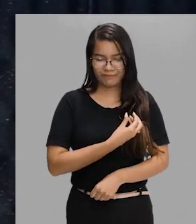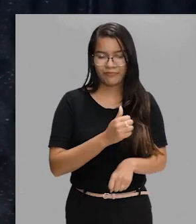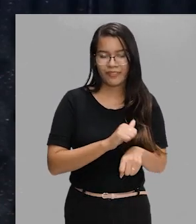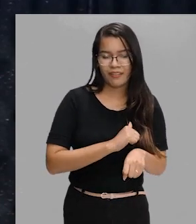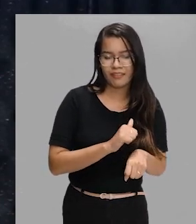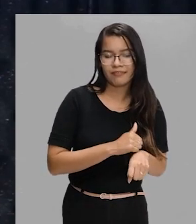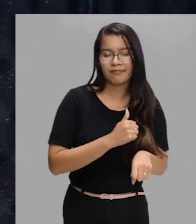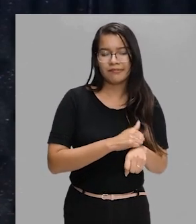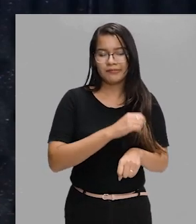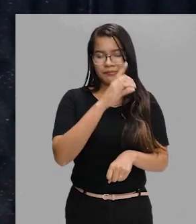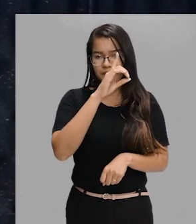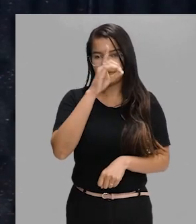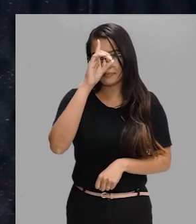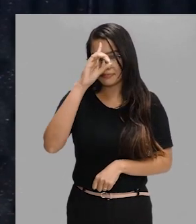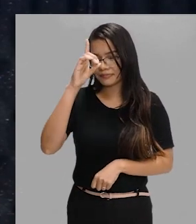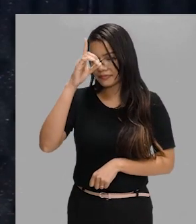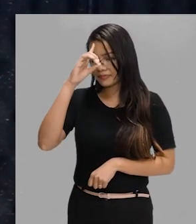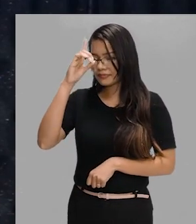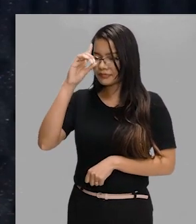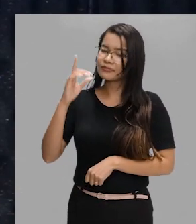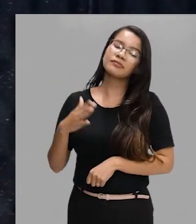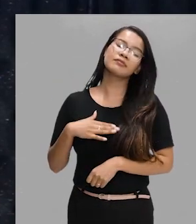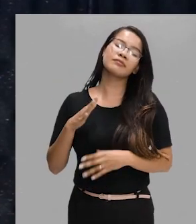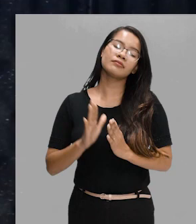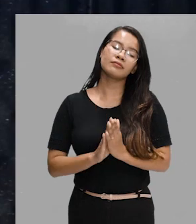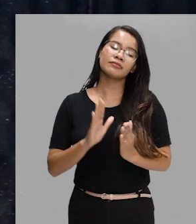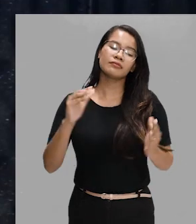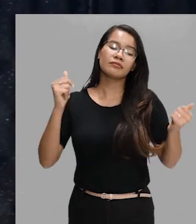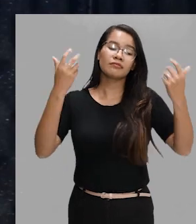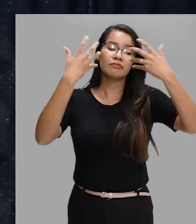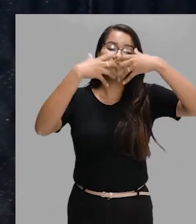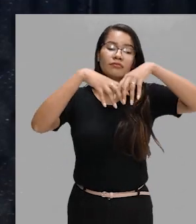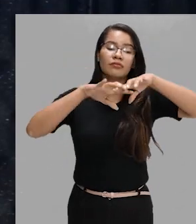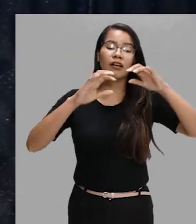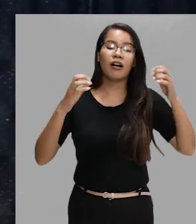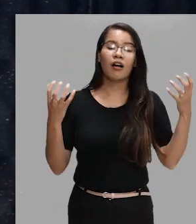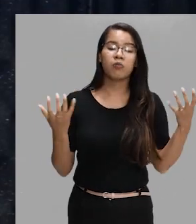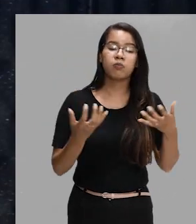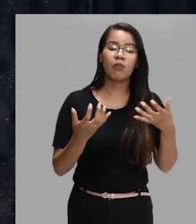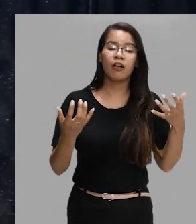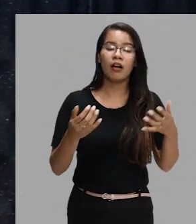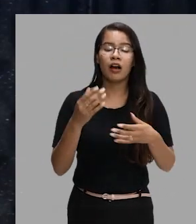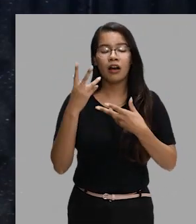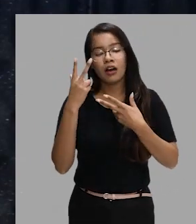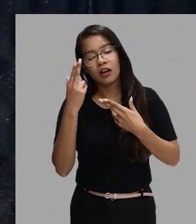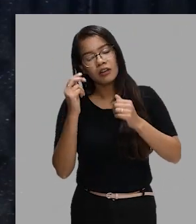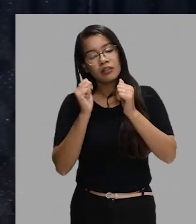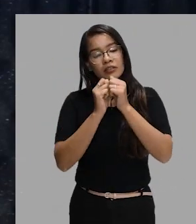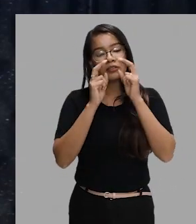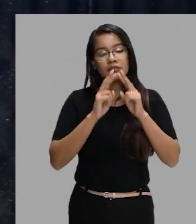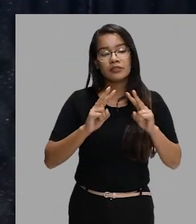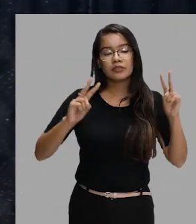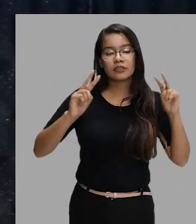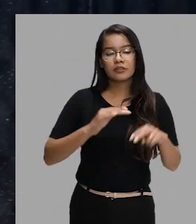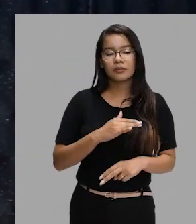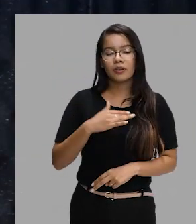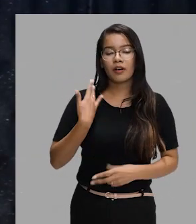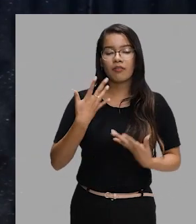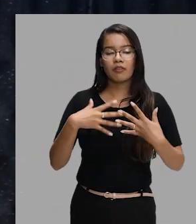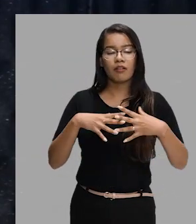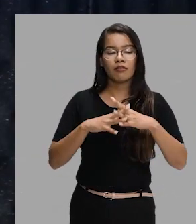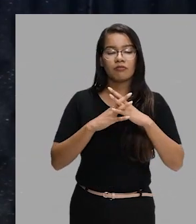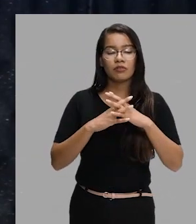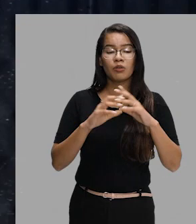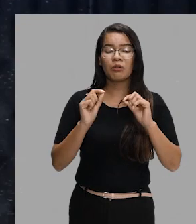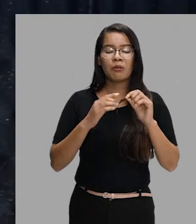amor sem fruto. E minha alma na treva agora dorme, como um olhar que a morte envolve em luto. Que me resta,